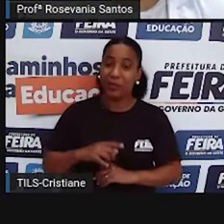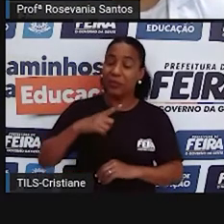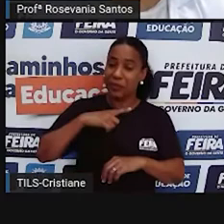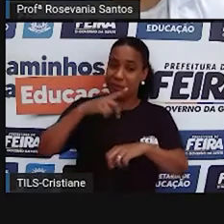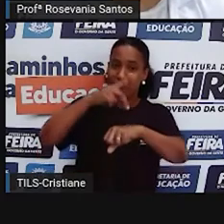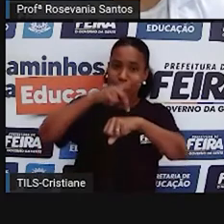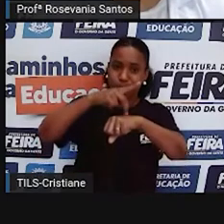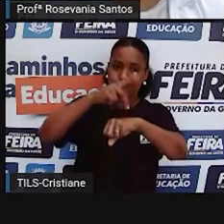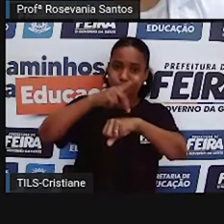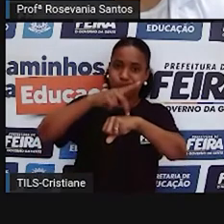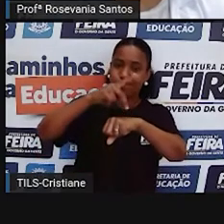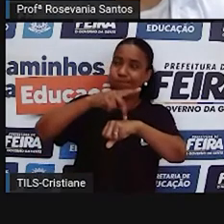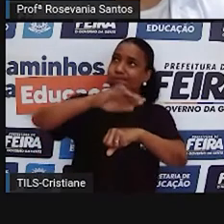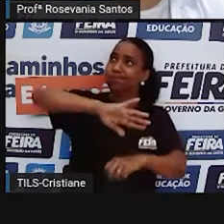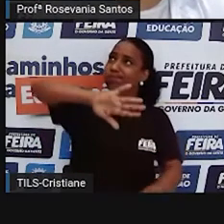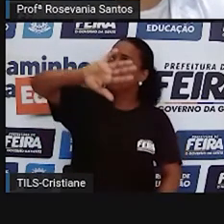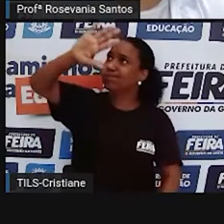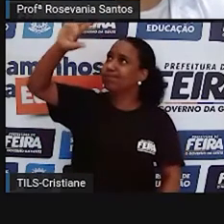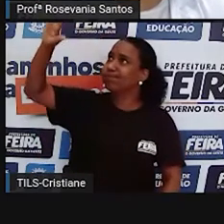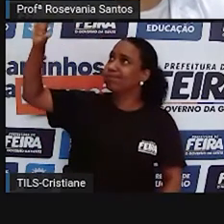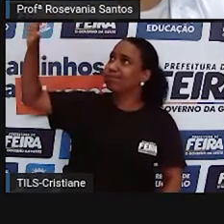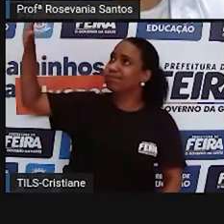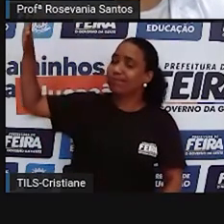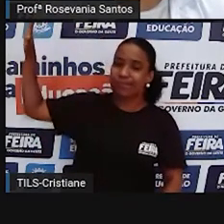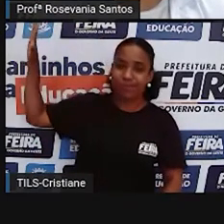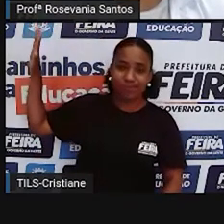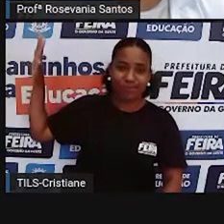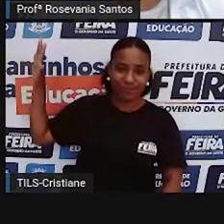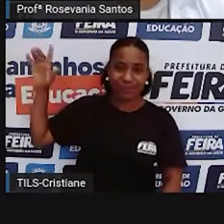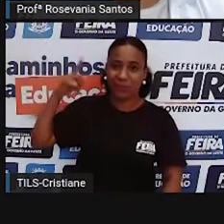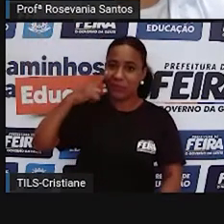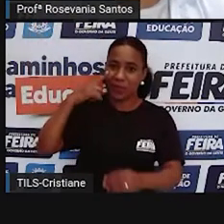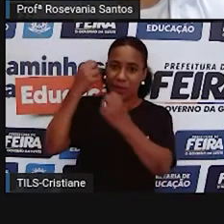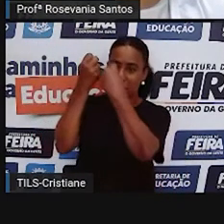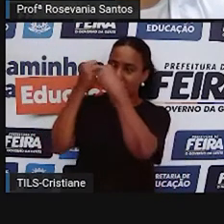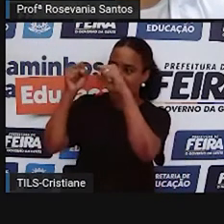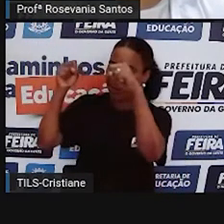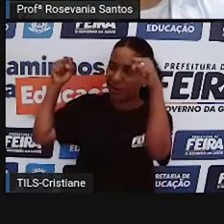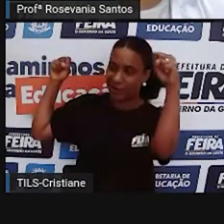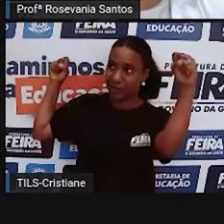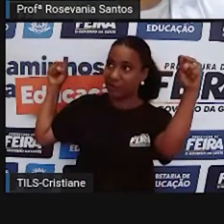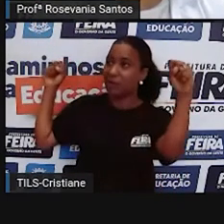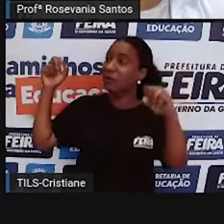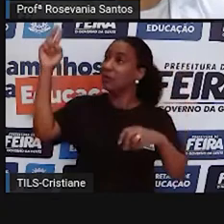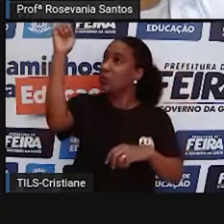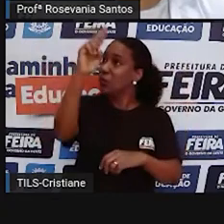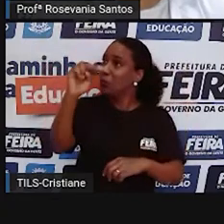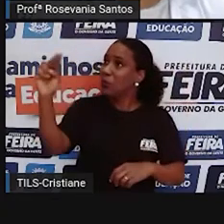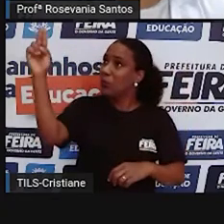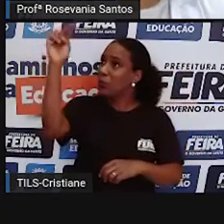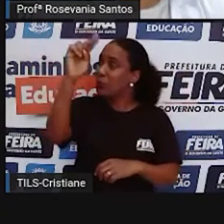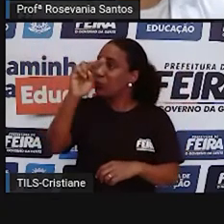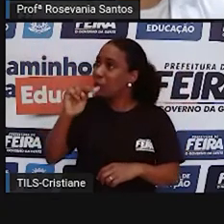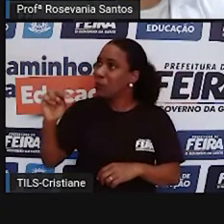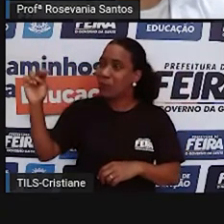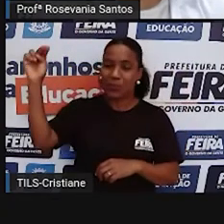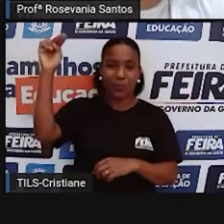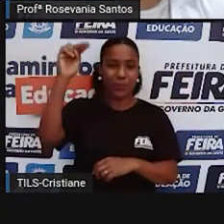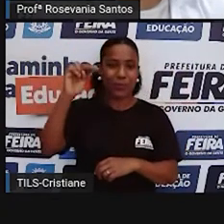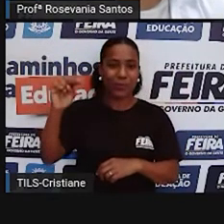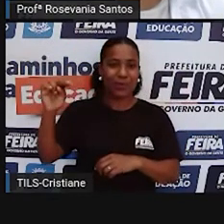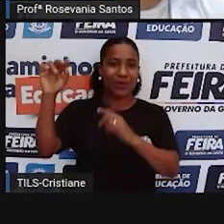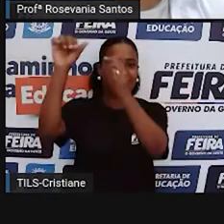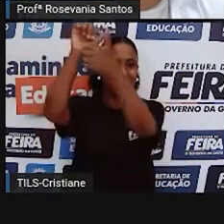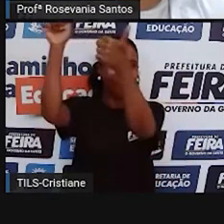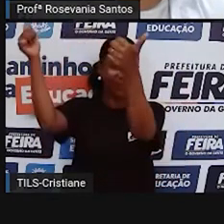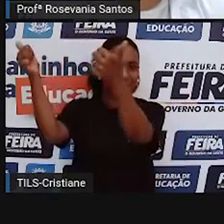2,70 metros, essa parede aqui, ó, que vocês estão vendo aqui onde ele está, tá vendo? Ele está desenhado nessa parede. E aqui, né,